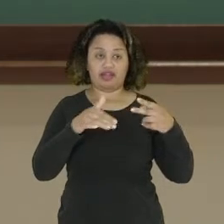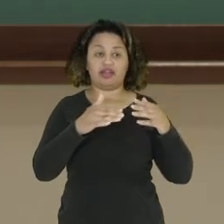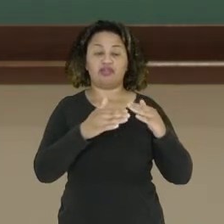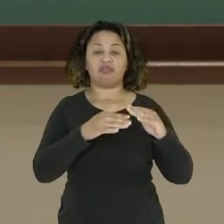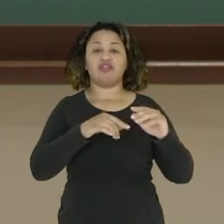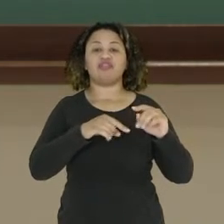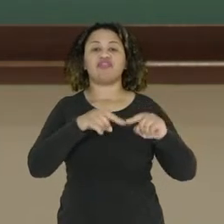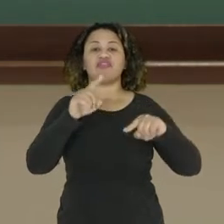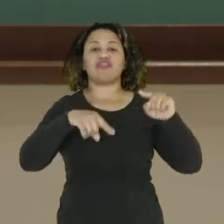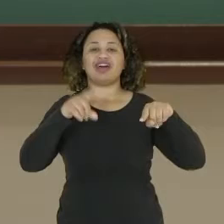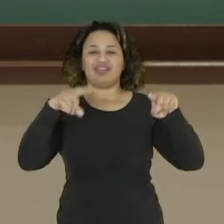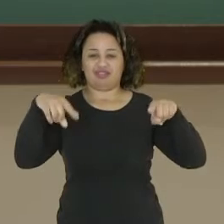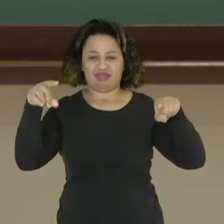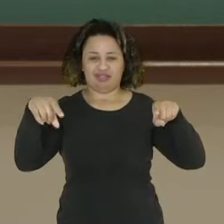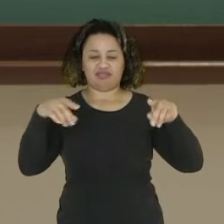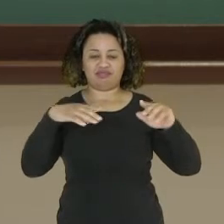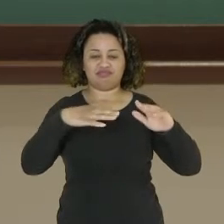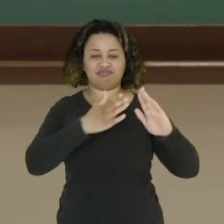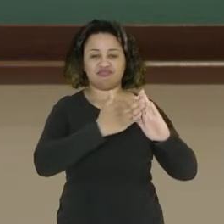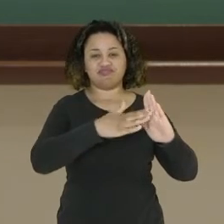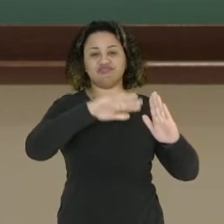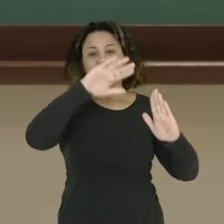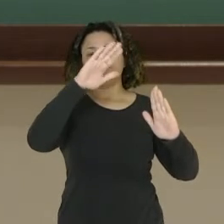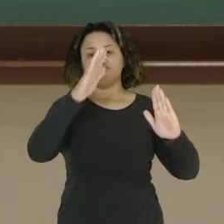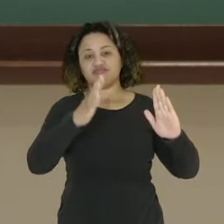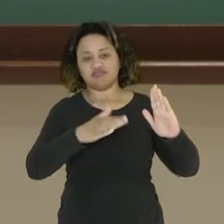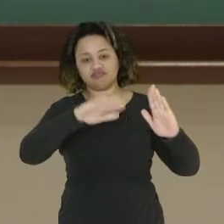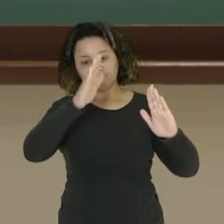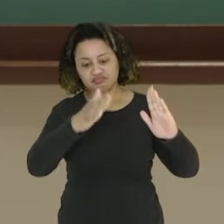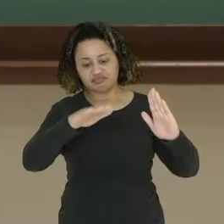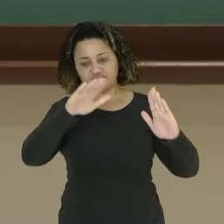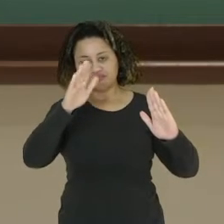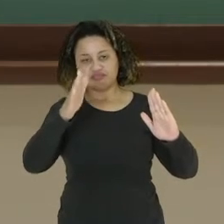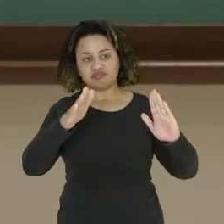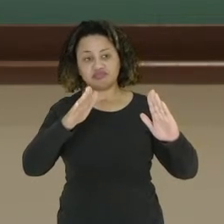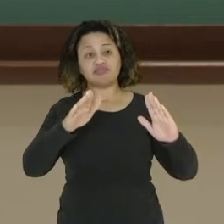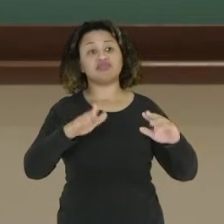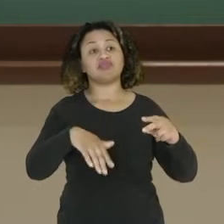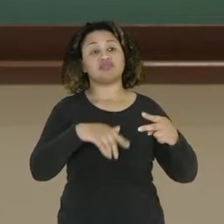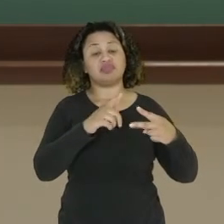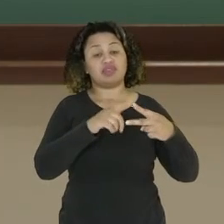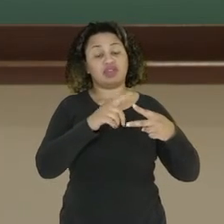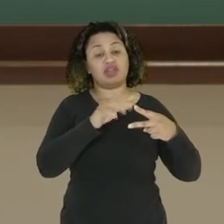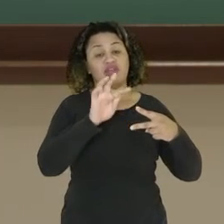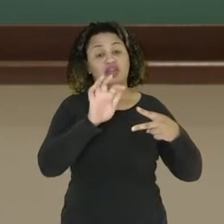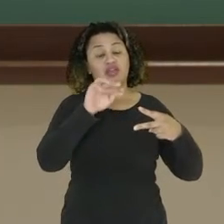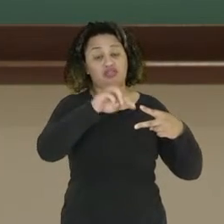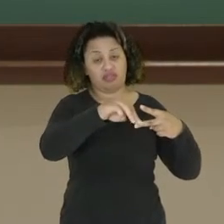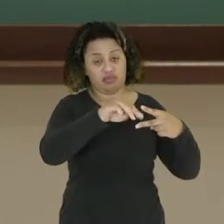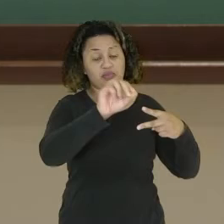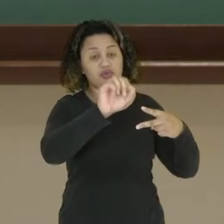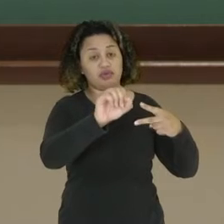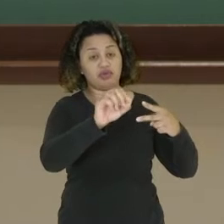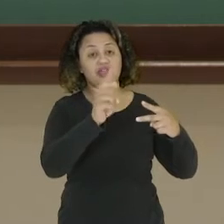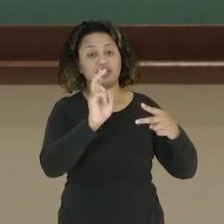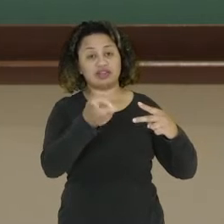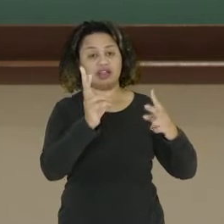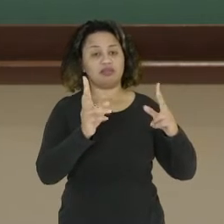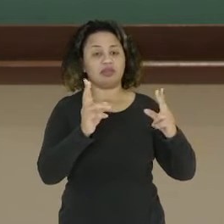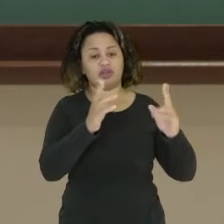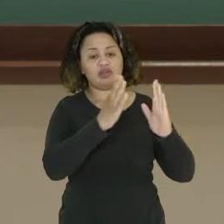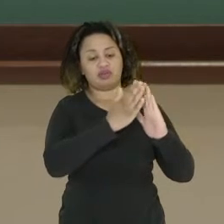variada. Ela varia. Então, simples. Na frequência da rádio FM, ela sempre vai ter a